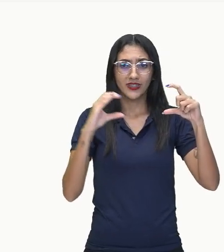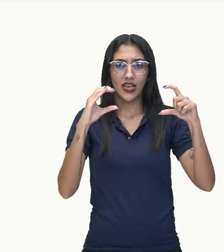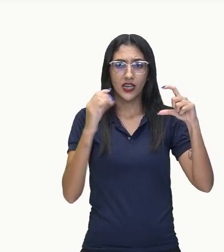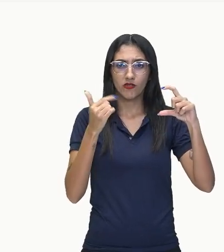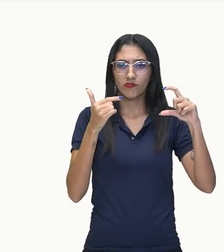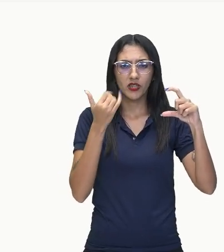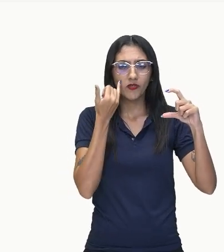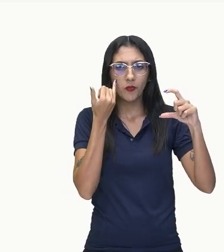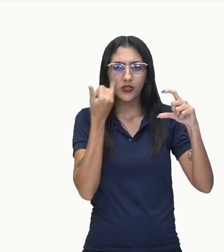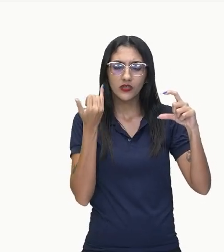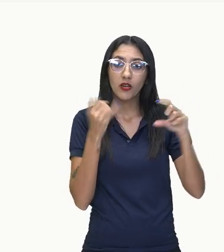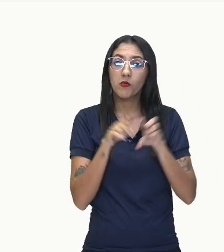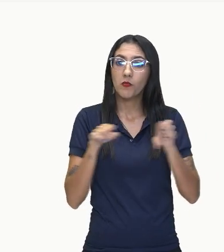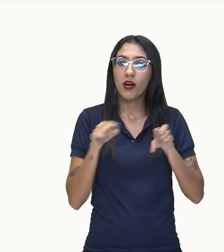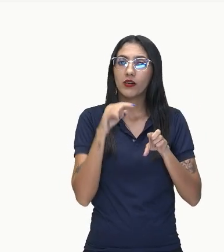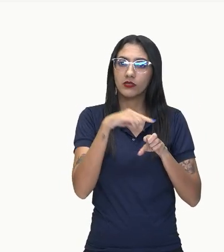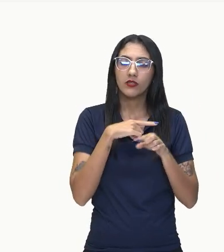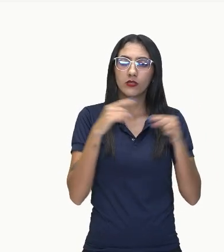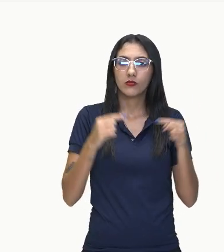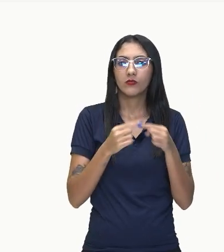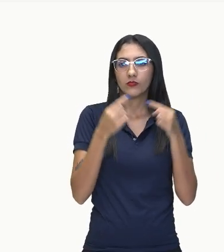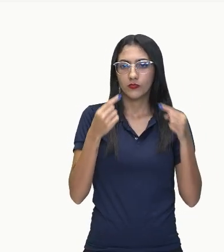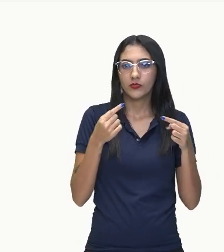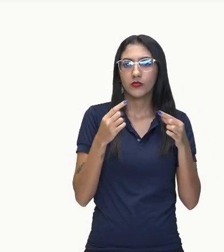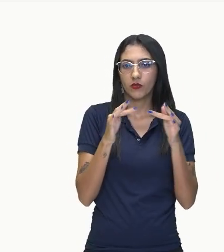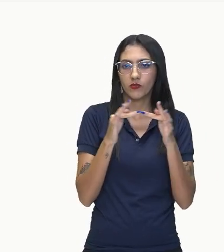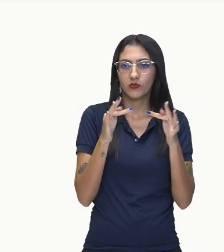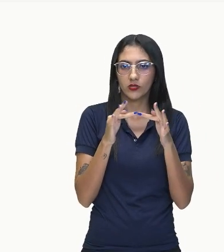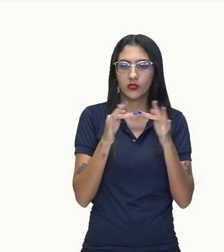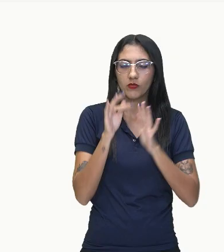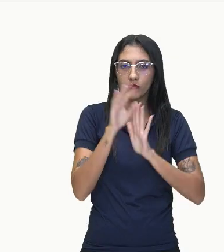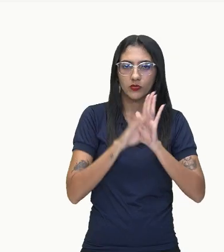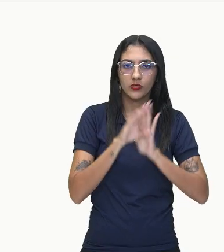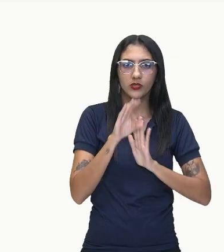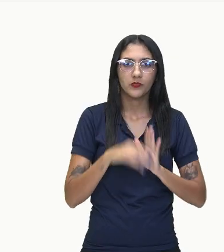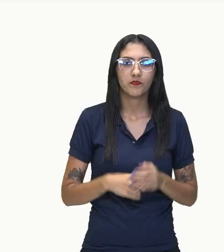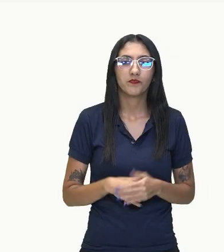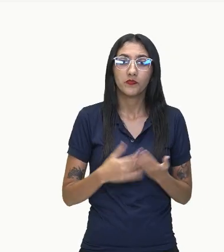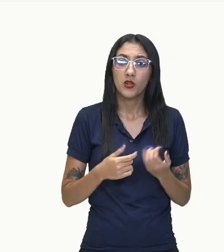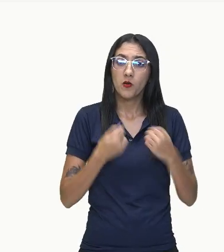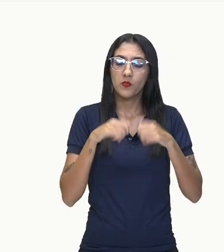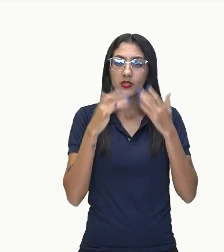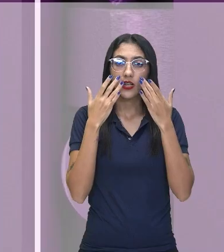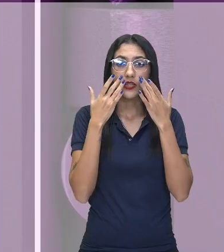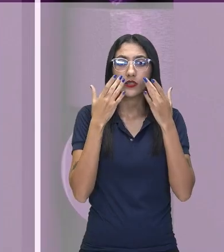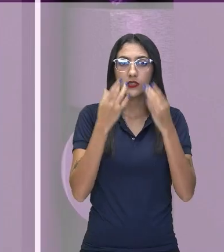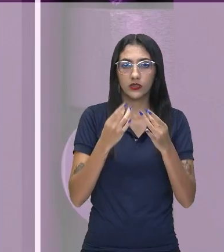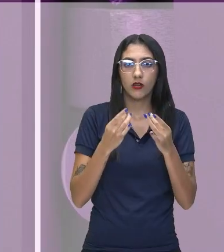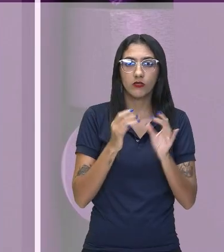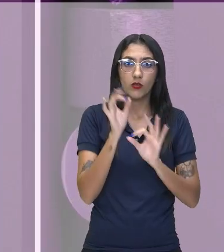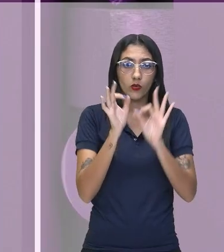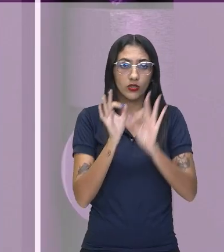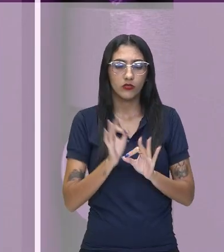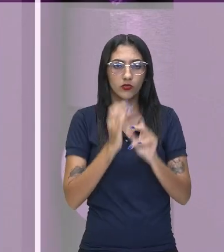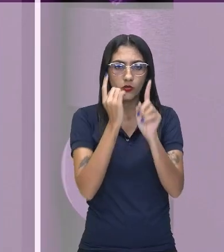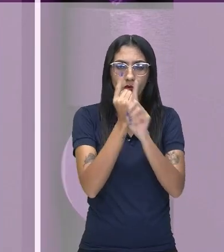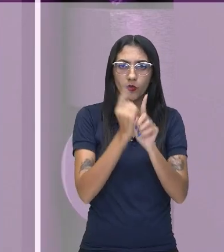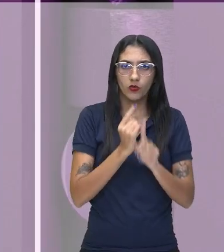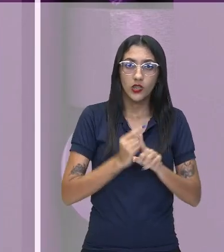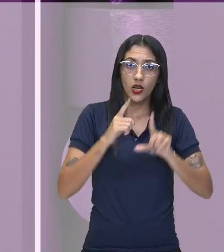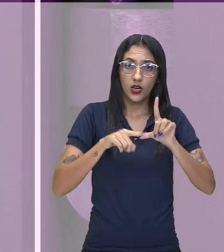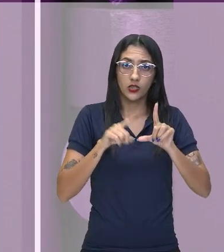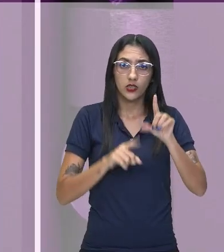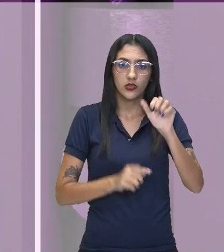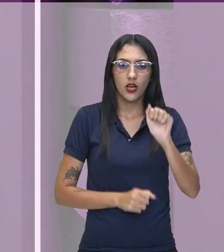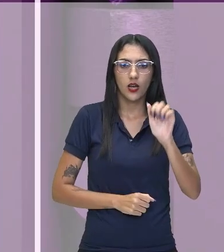problema, ela não deixa de ser uma função quadrática. Então, a gente tem que ter a atenção ali na hora de identificar os coeficientes